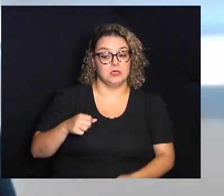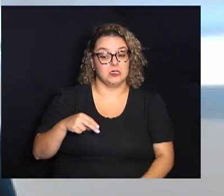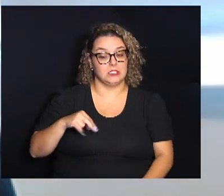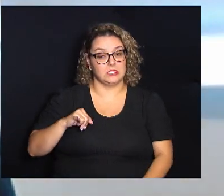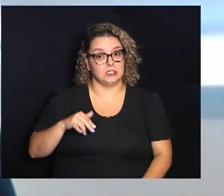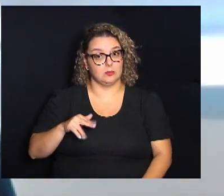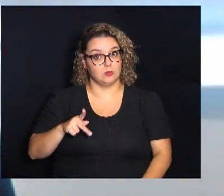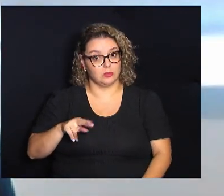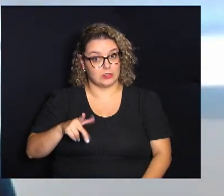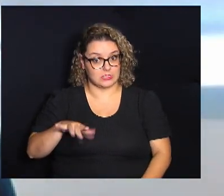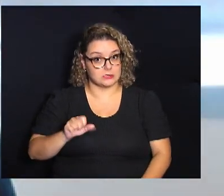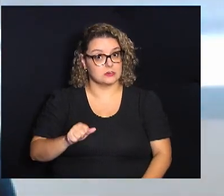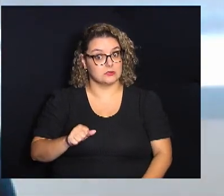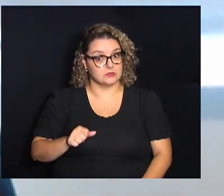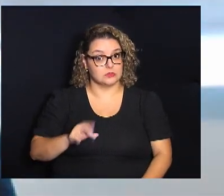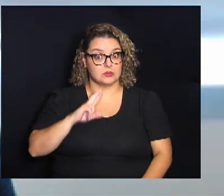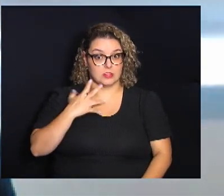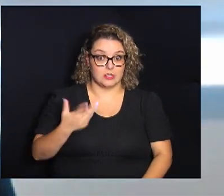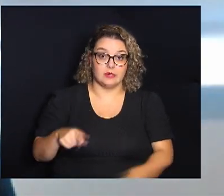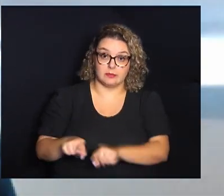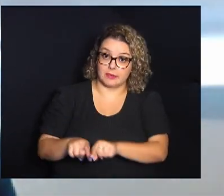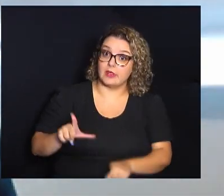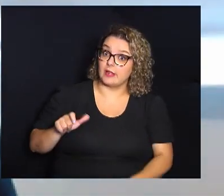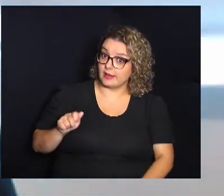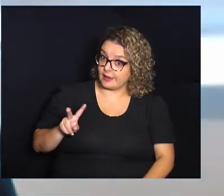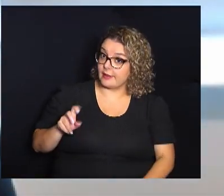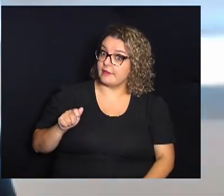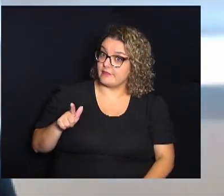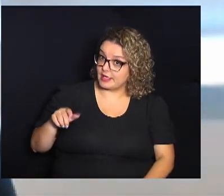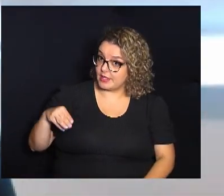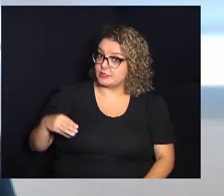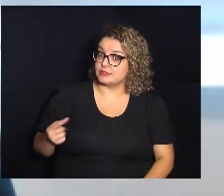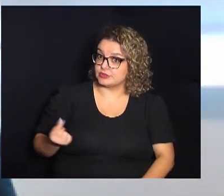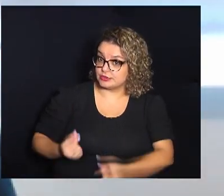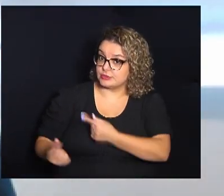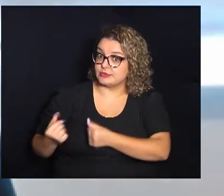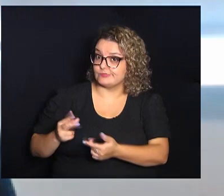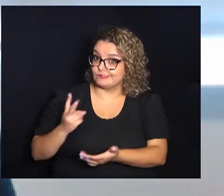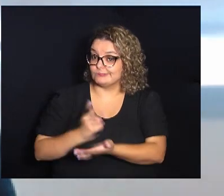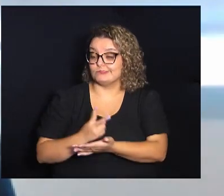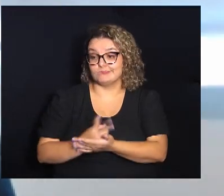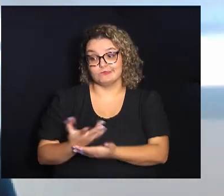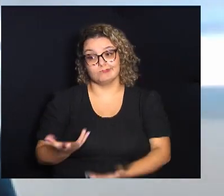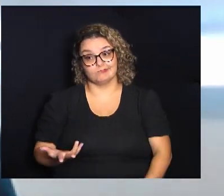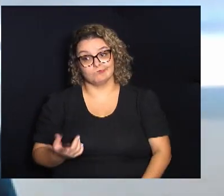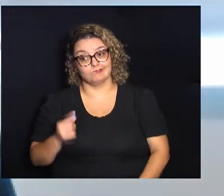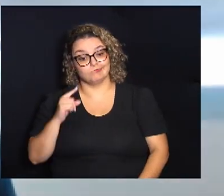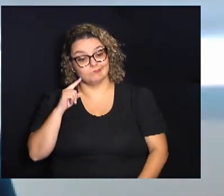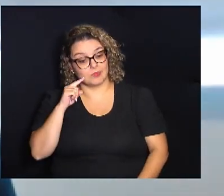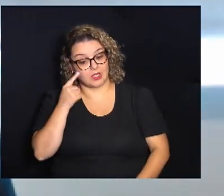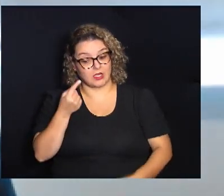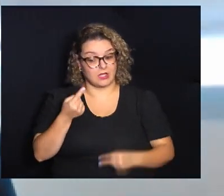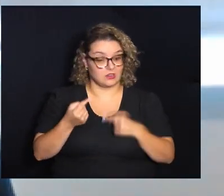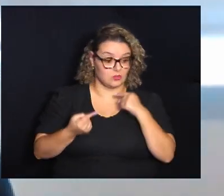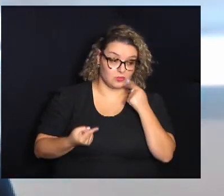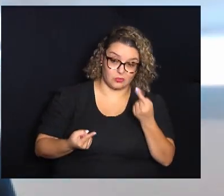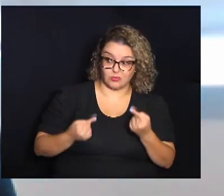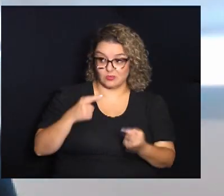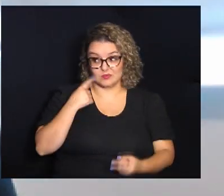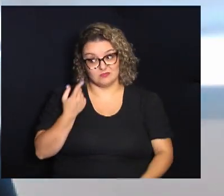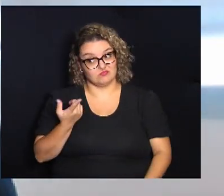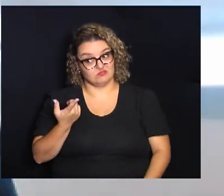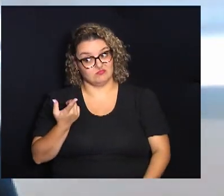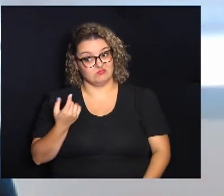na lavagem de dinheiro, que a gente sabe que é algo que sempre fica ali, aquela pulga atrás da orelha, se estão utilizando esse tipo